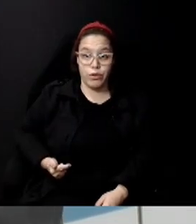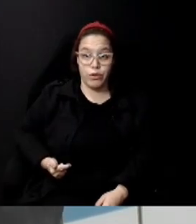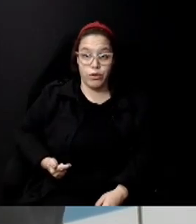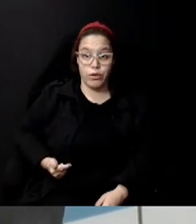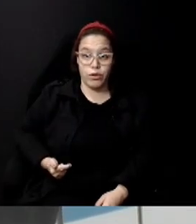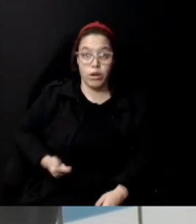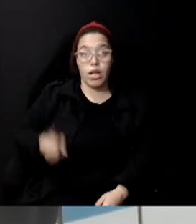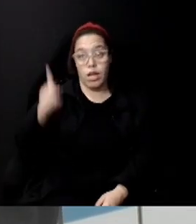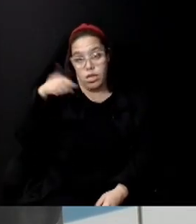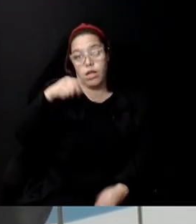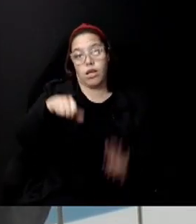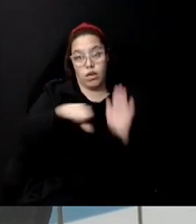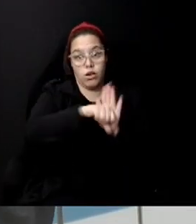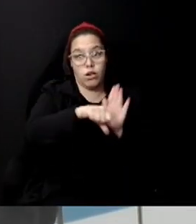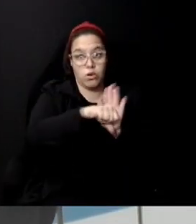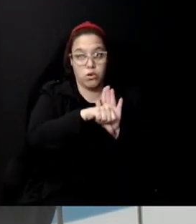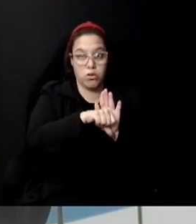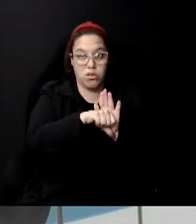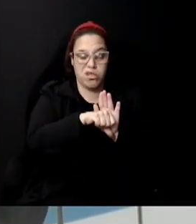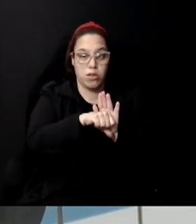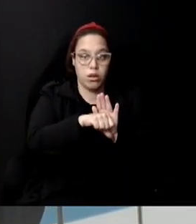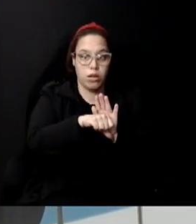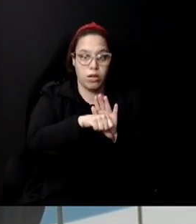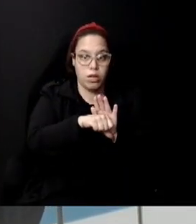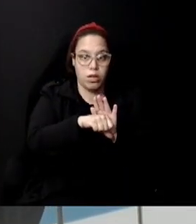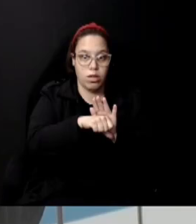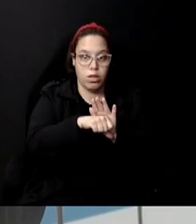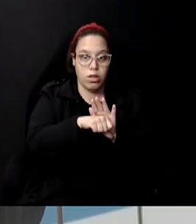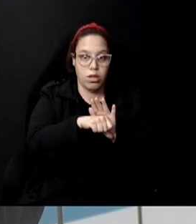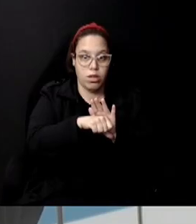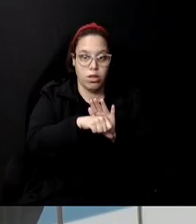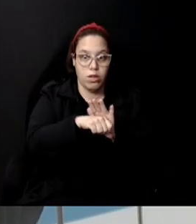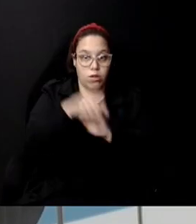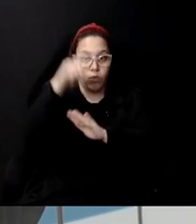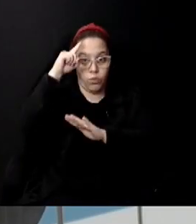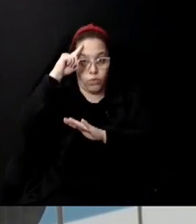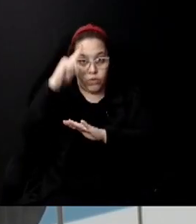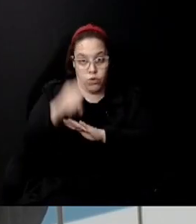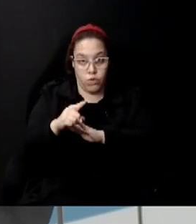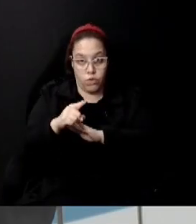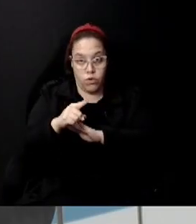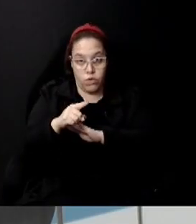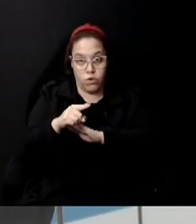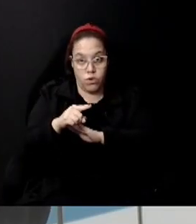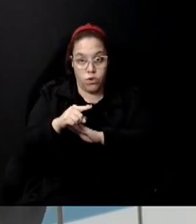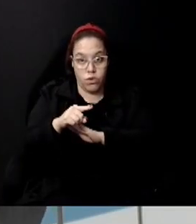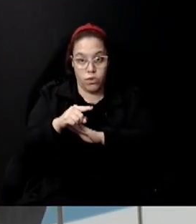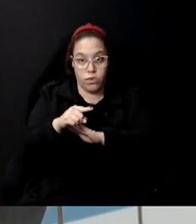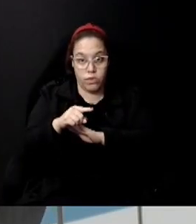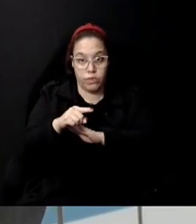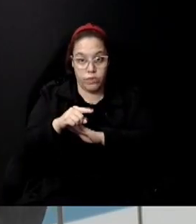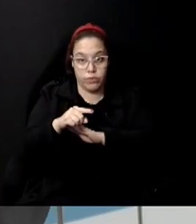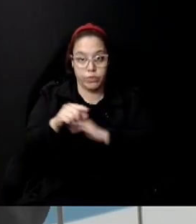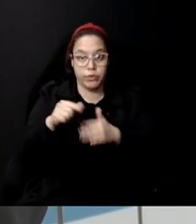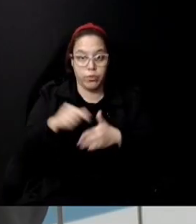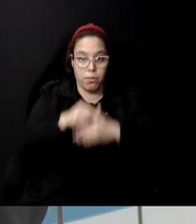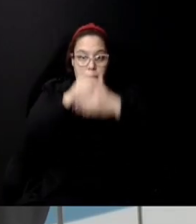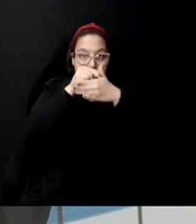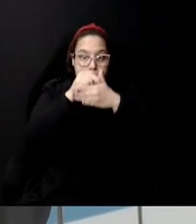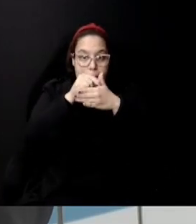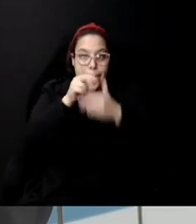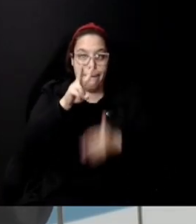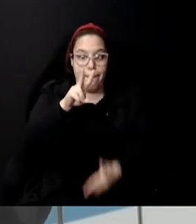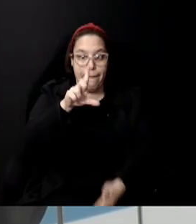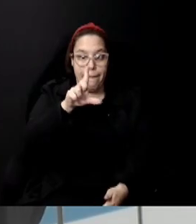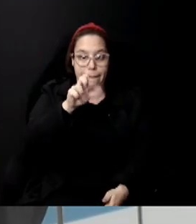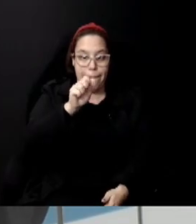Uhum. Ela é acusada, e por determinação do líder russo, o Vladimir Putin. Então a gente